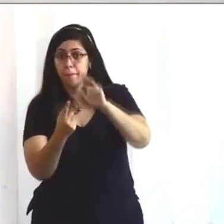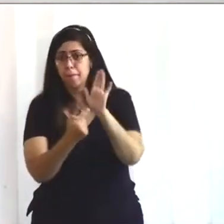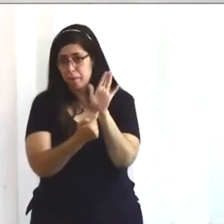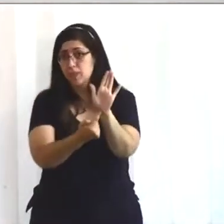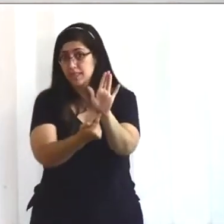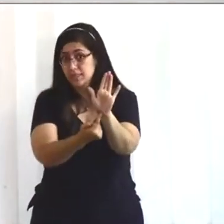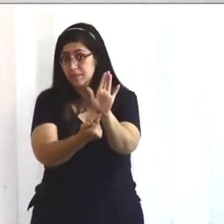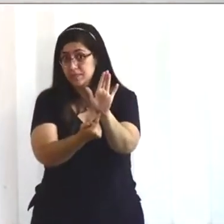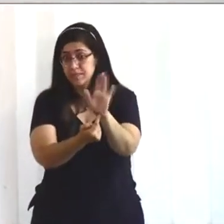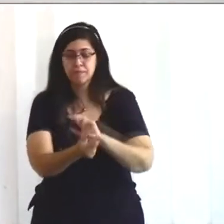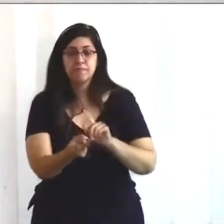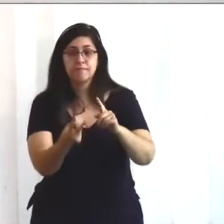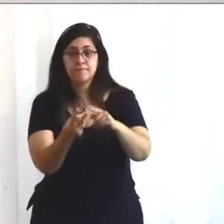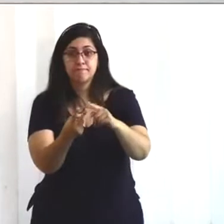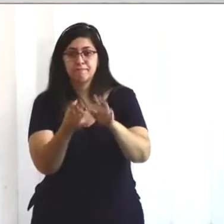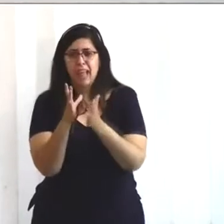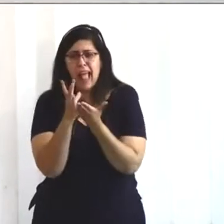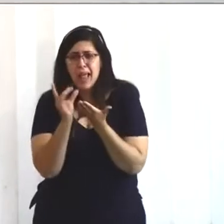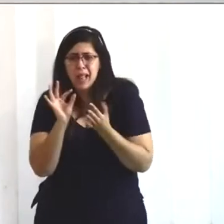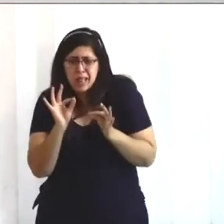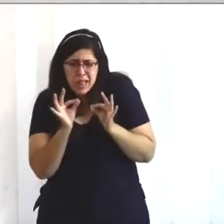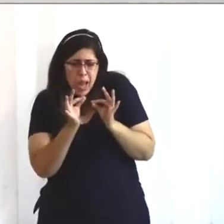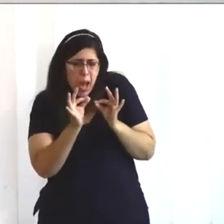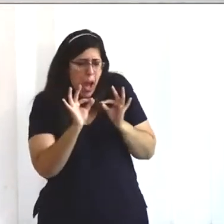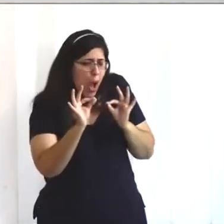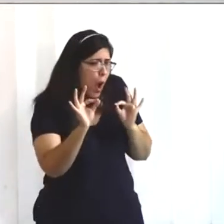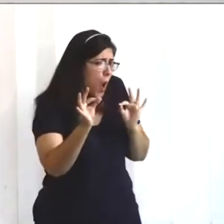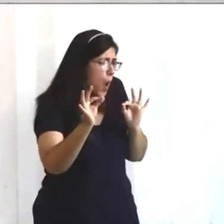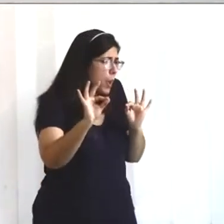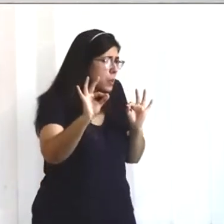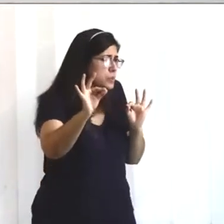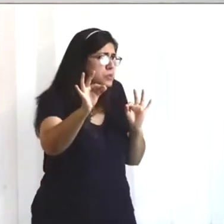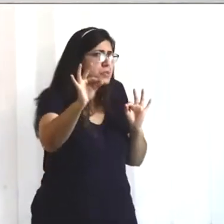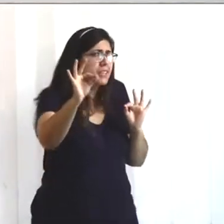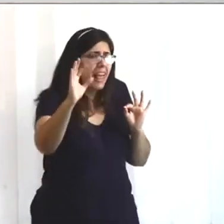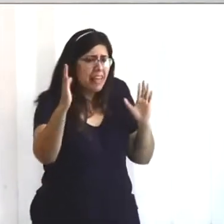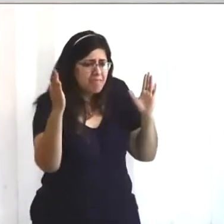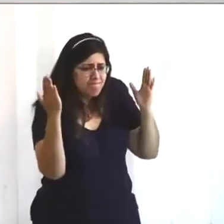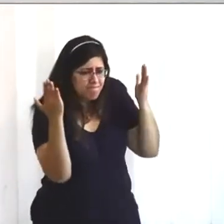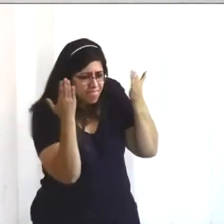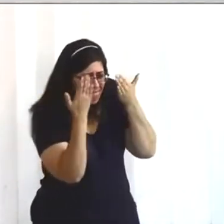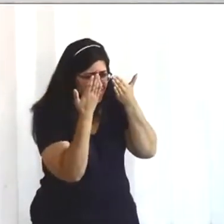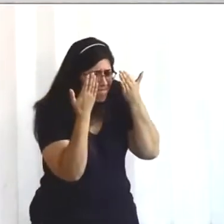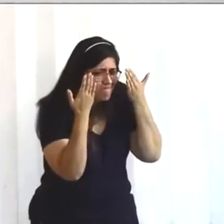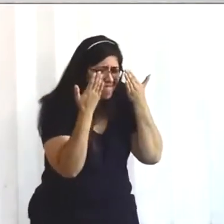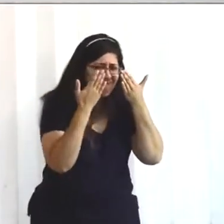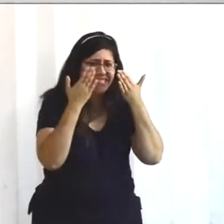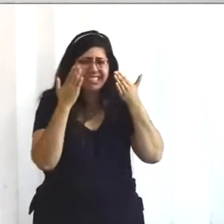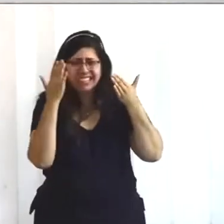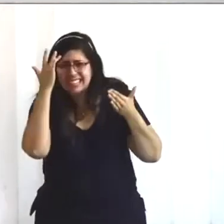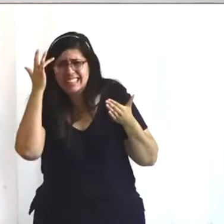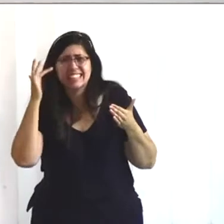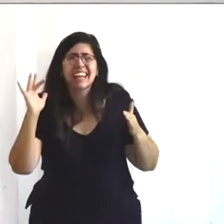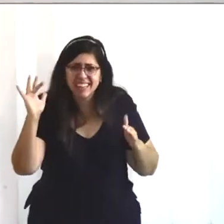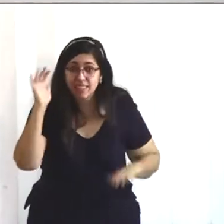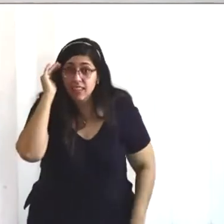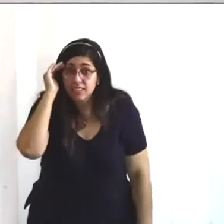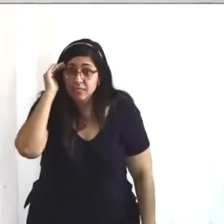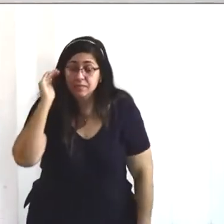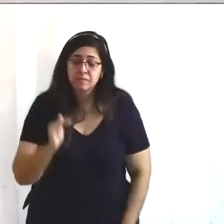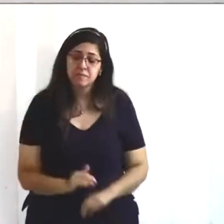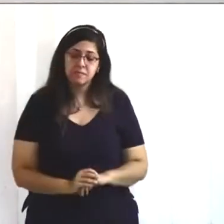mostra e do que aquilo que a Bíblia é, mas não dá para entender direito o que ela é.